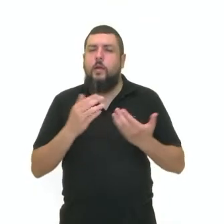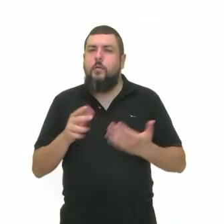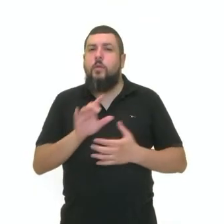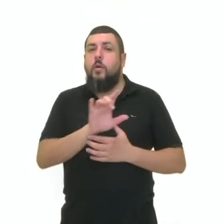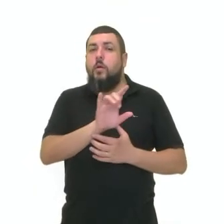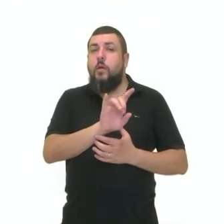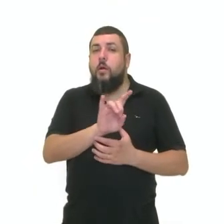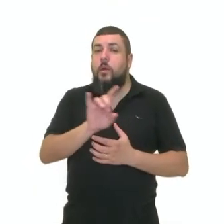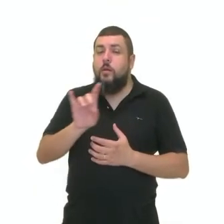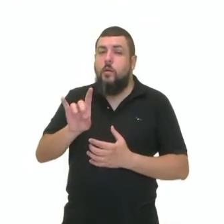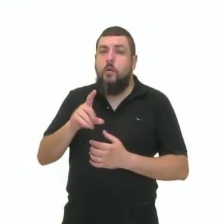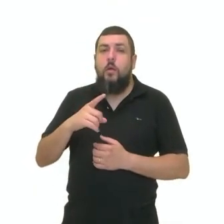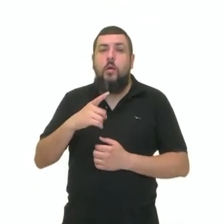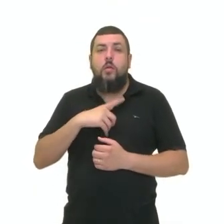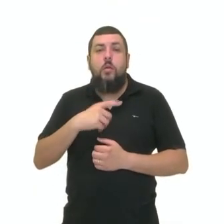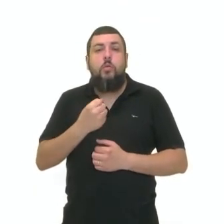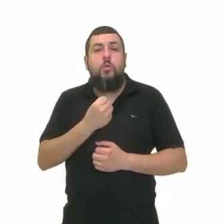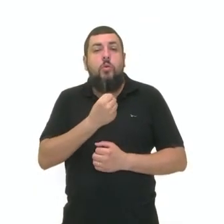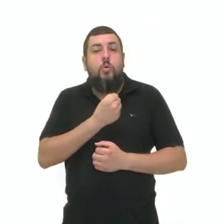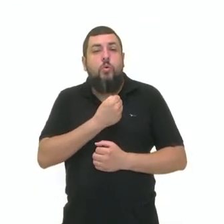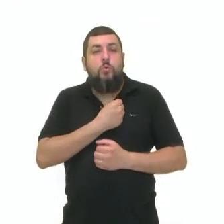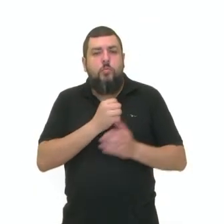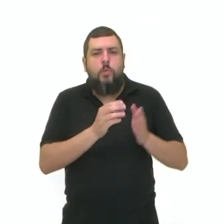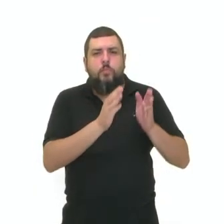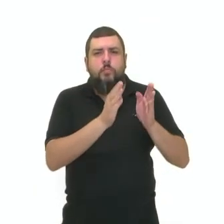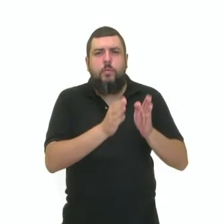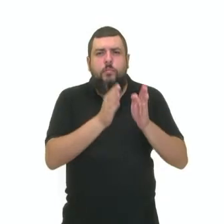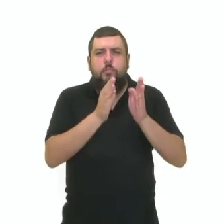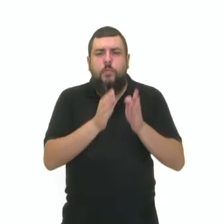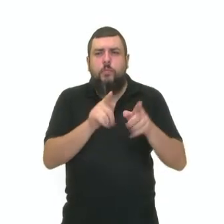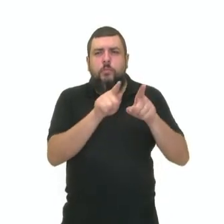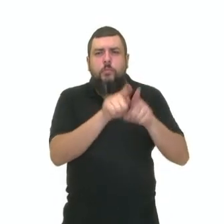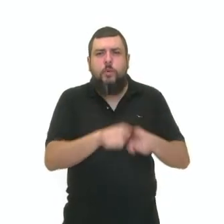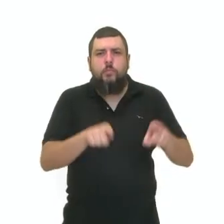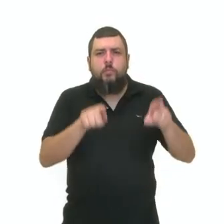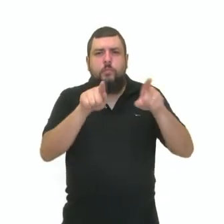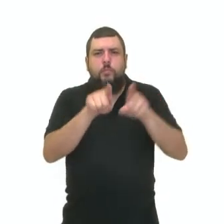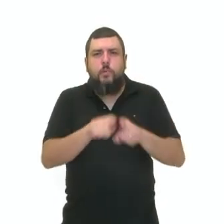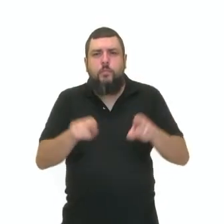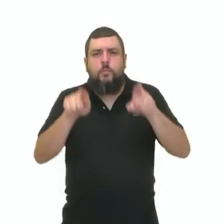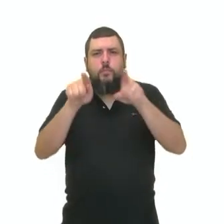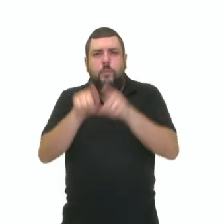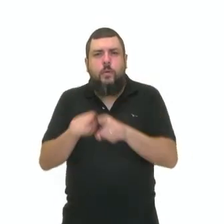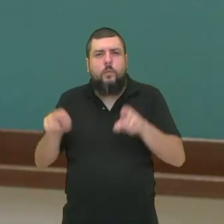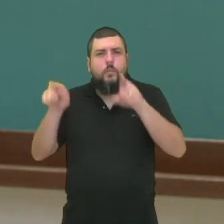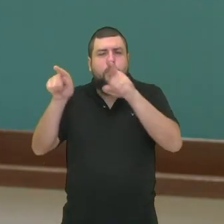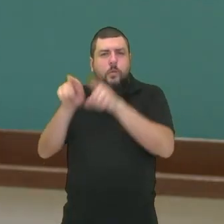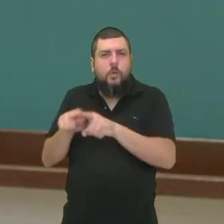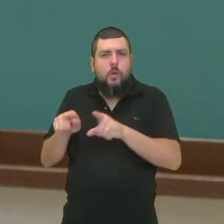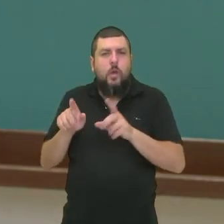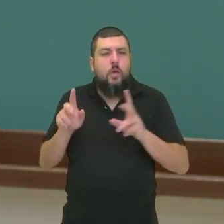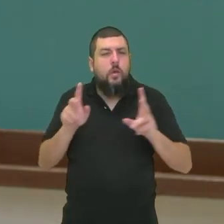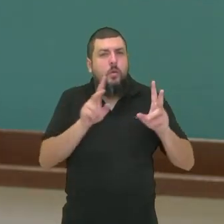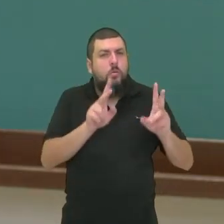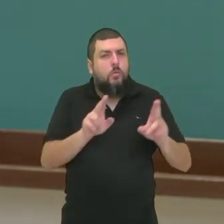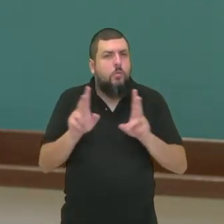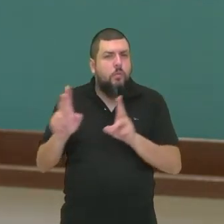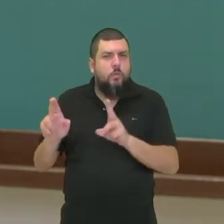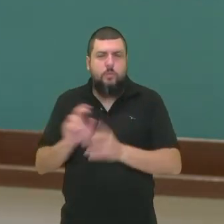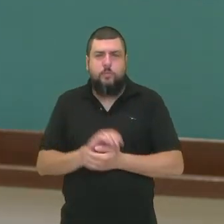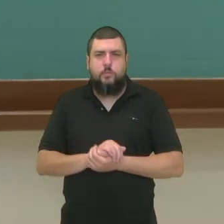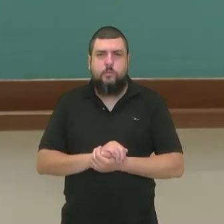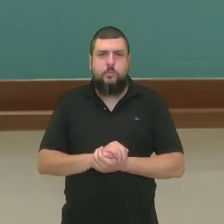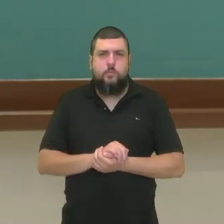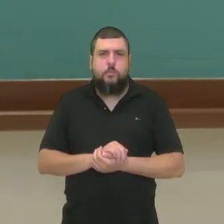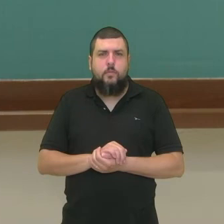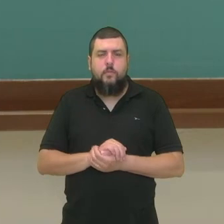mesmo número de pulsações. De uma maneira geral, essas pulsações são chamadas de tempo. Então, cada compasso vai ser organizado